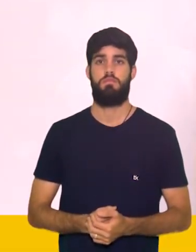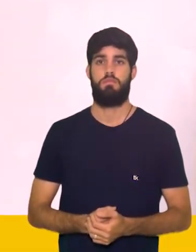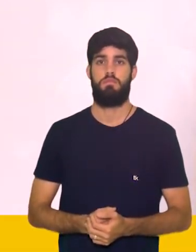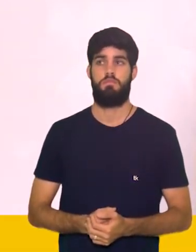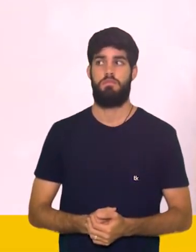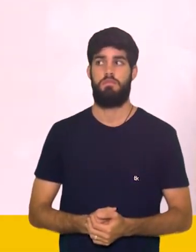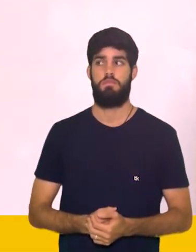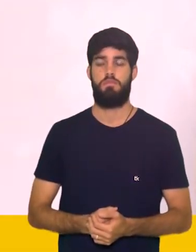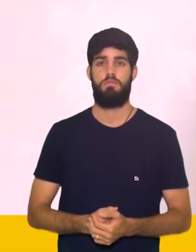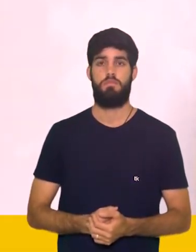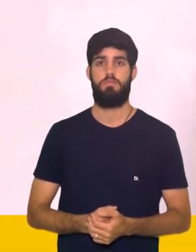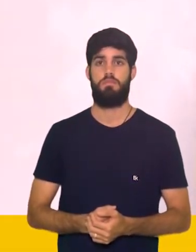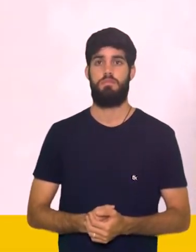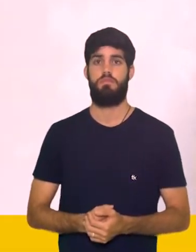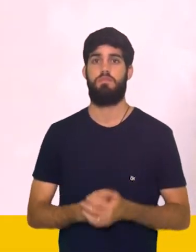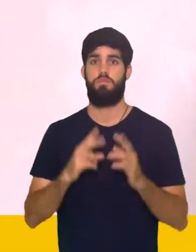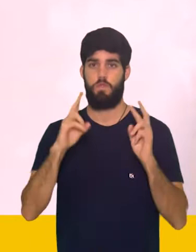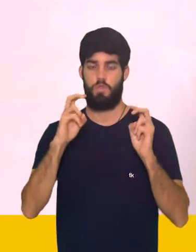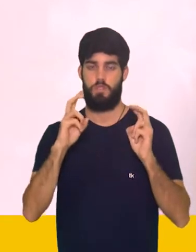Delimitar o tema.